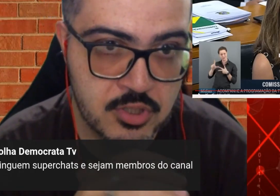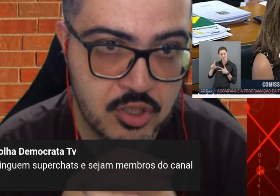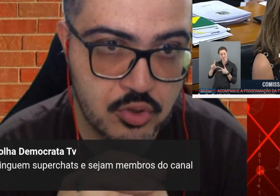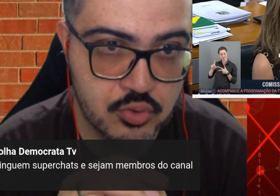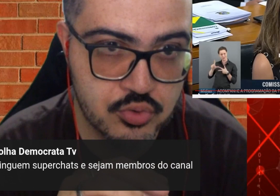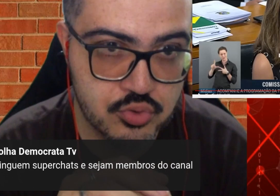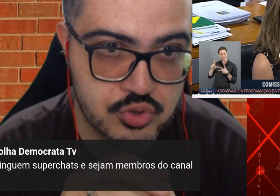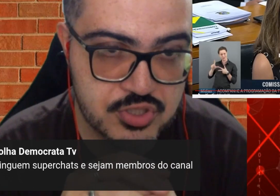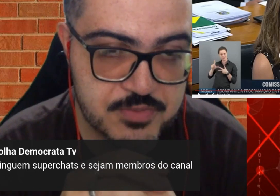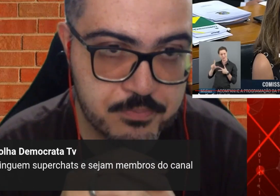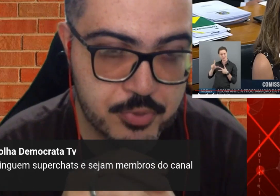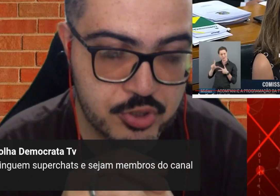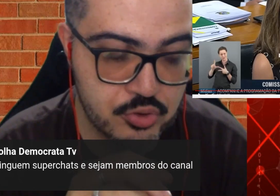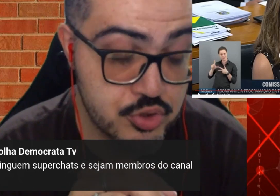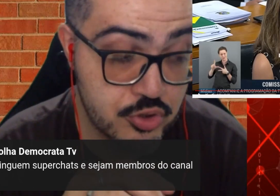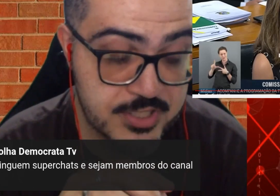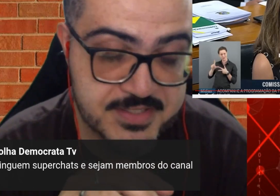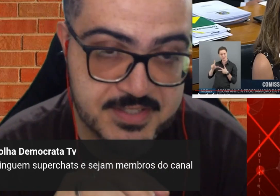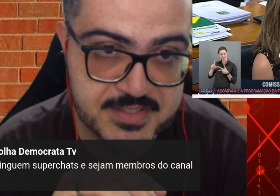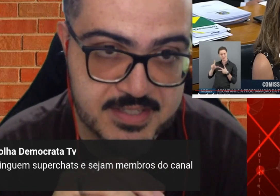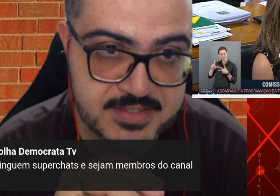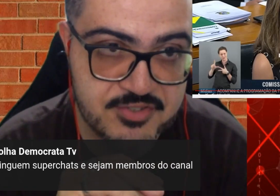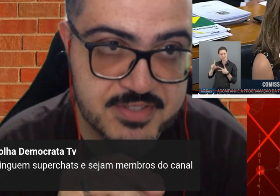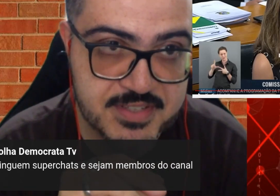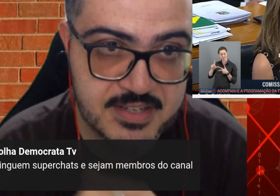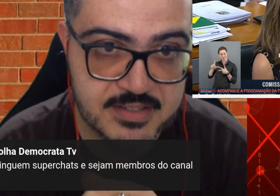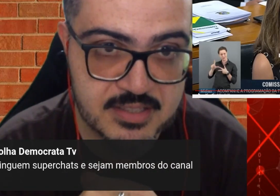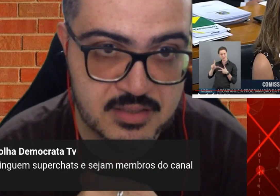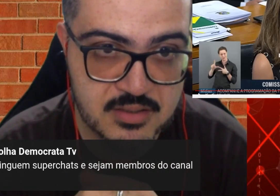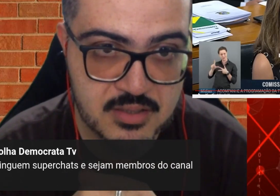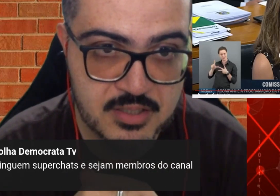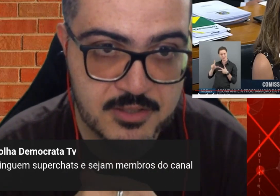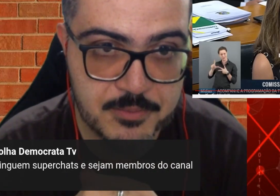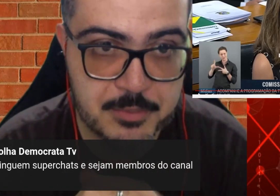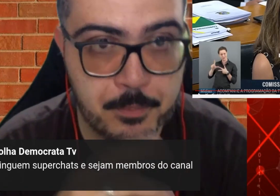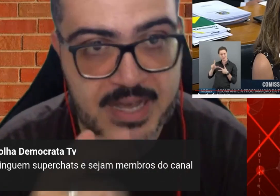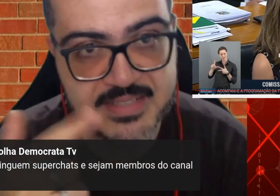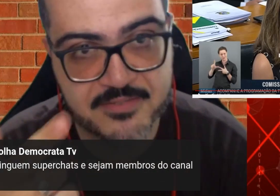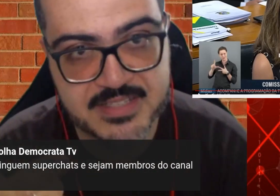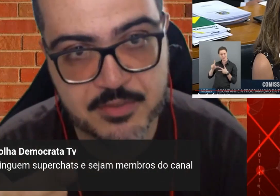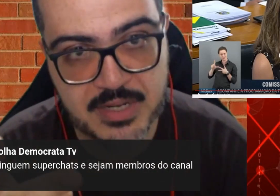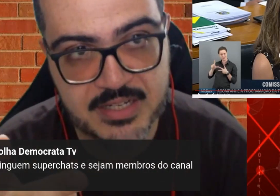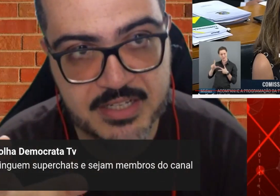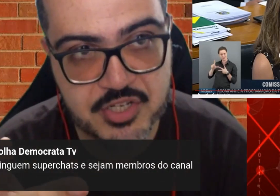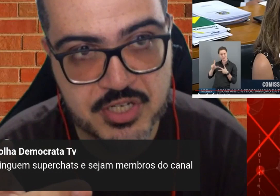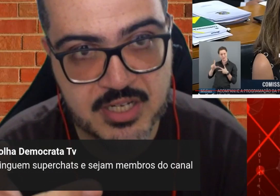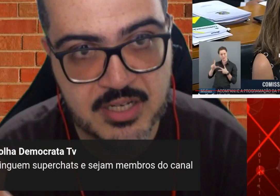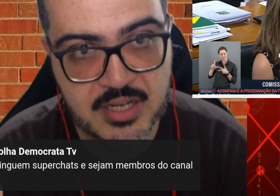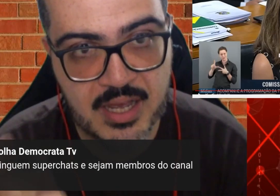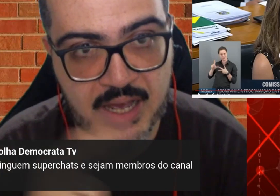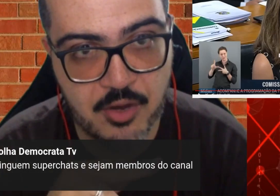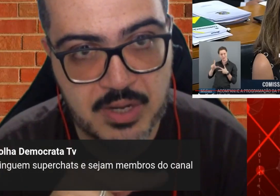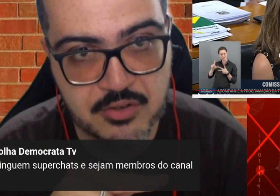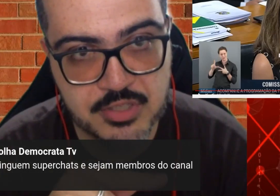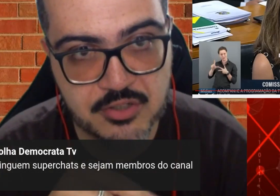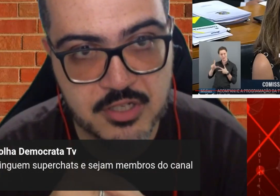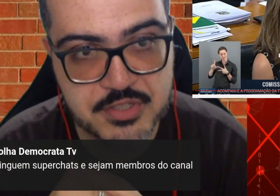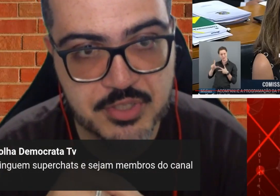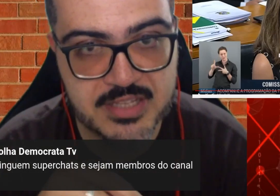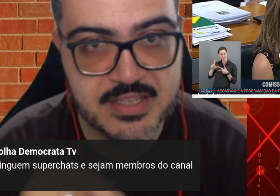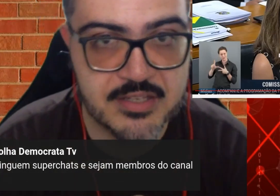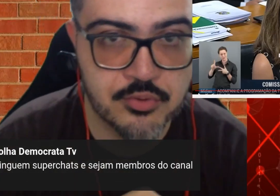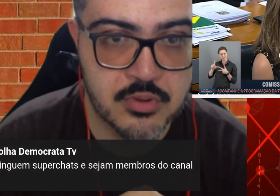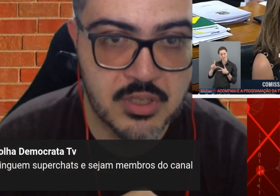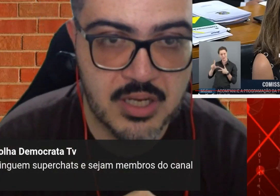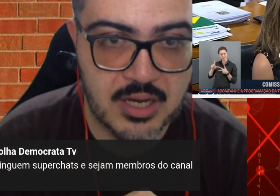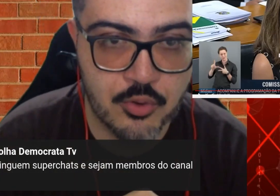com os congressistas de esquerda e passa a fazer uma crítica ao agronegócio